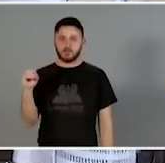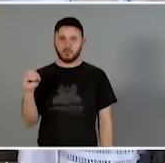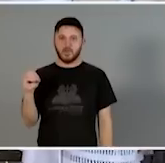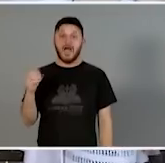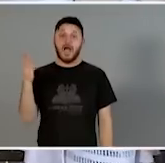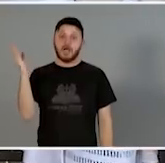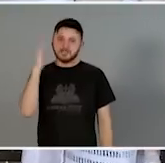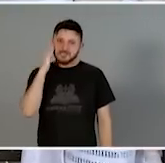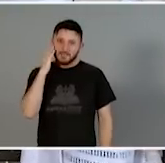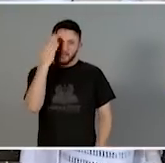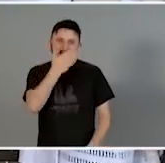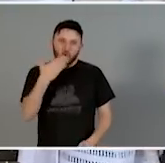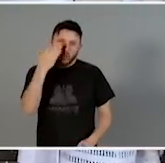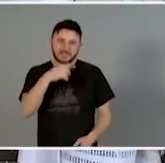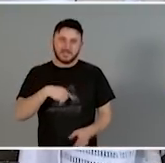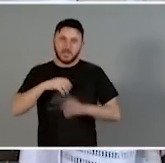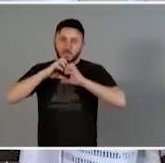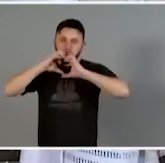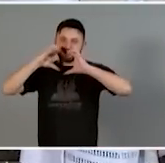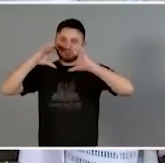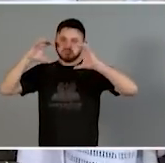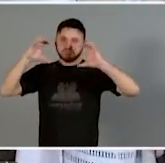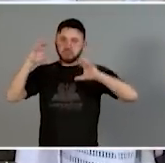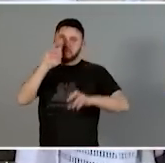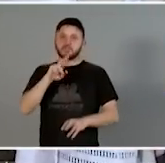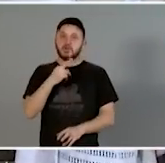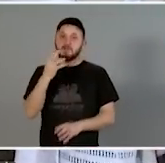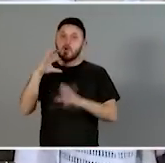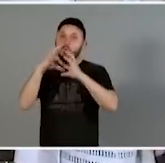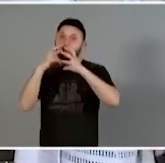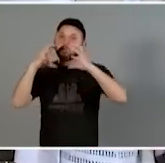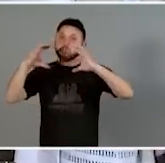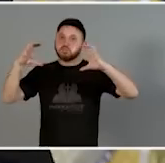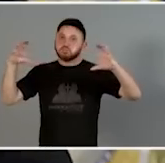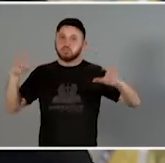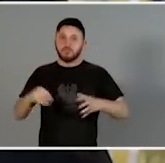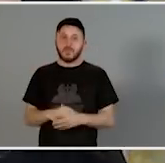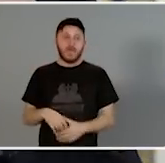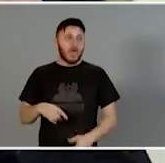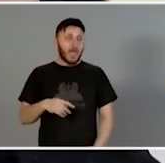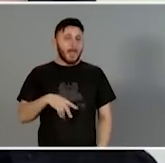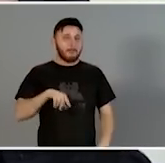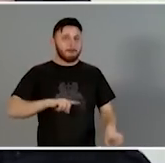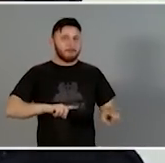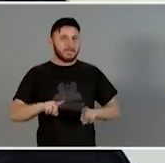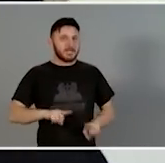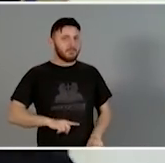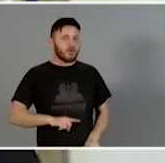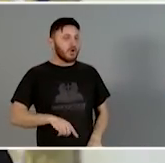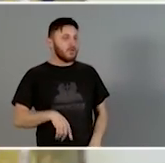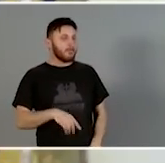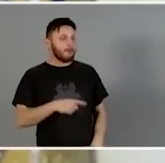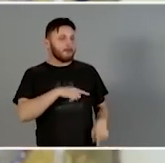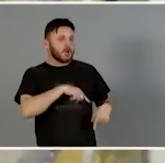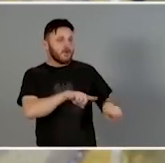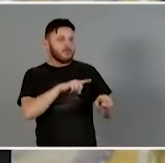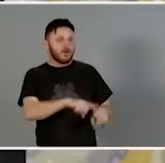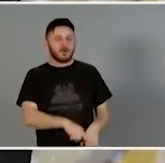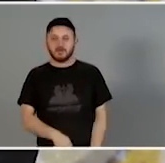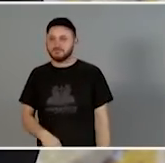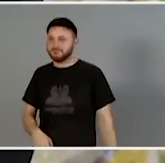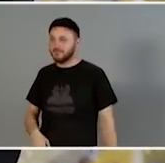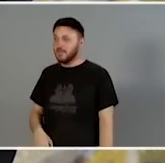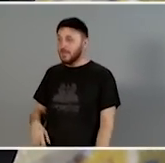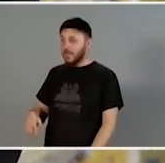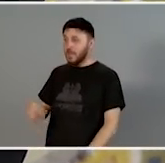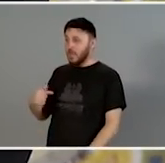você enche. Ah. E eu não tinha. E ele chegava e esfregava aquele sorvete na minha cara, como esse fardo aqui.